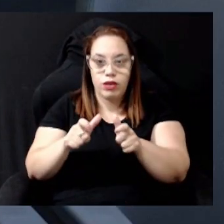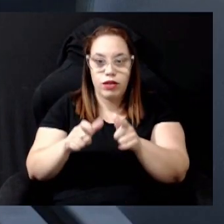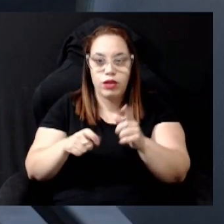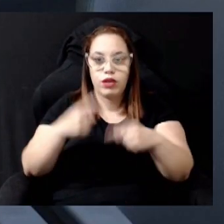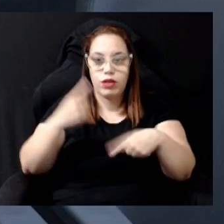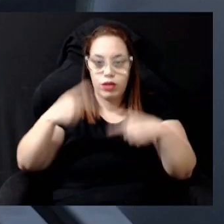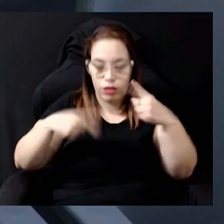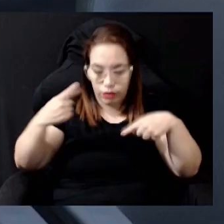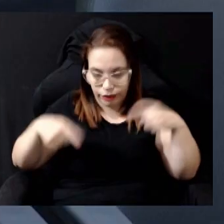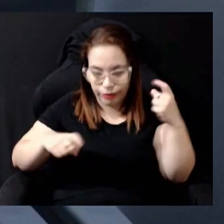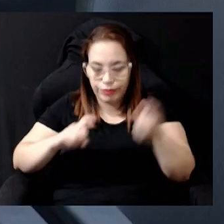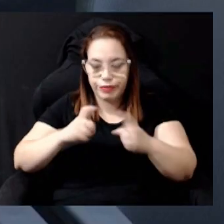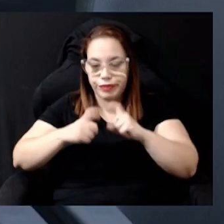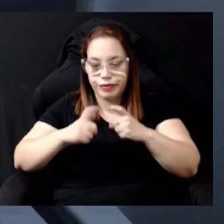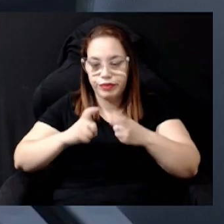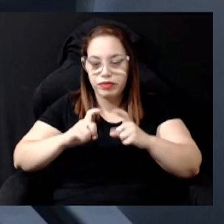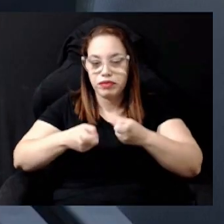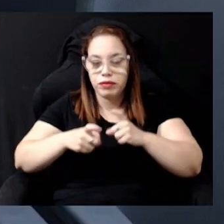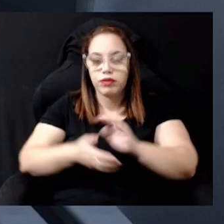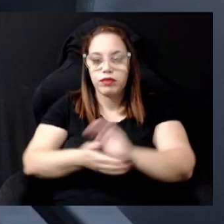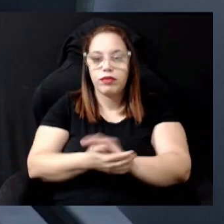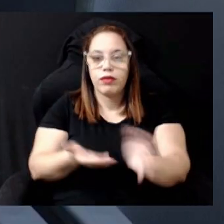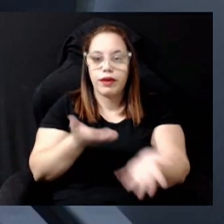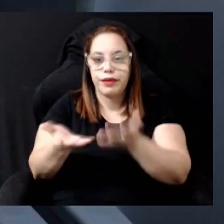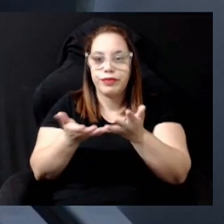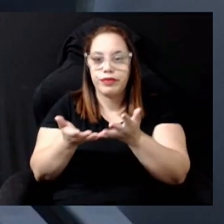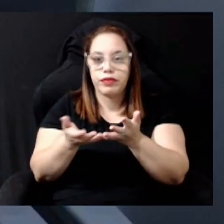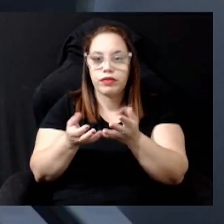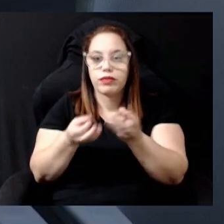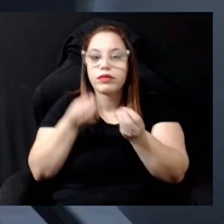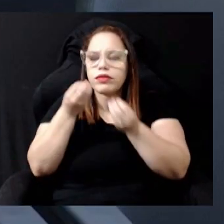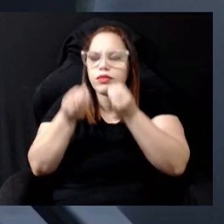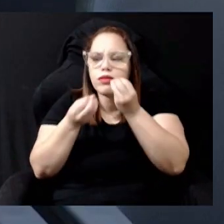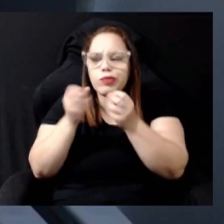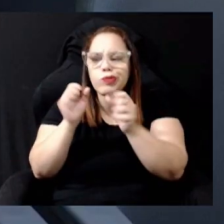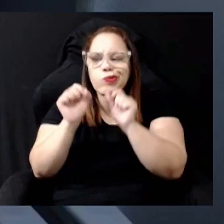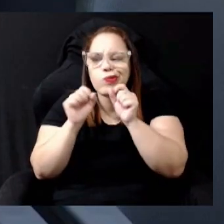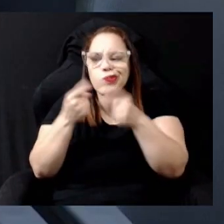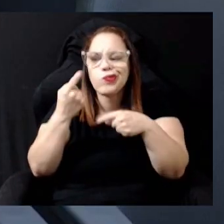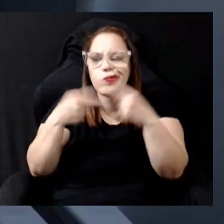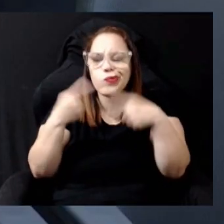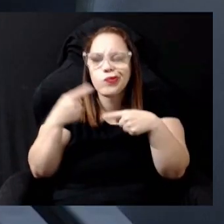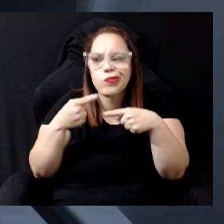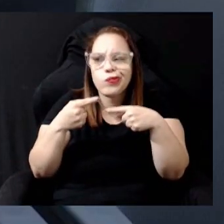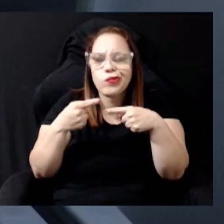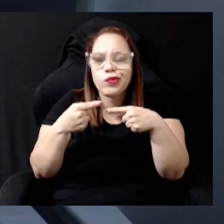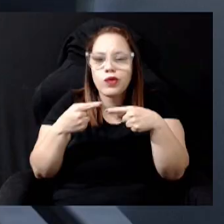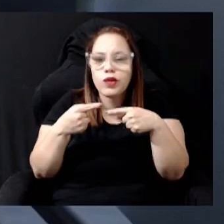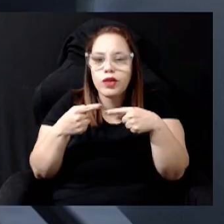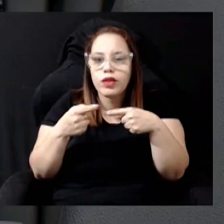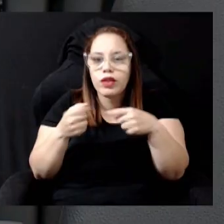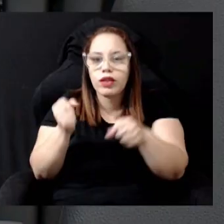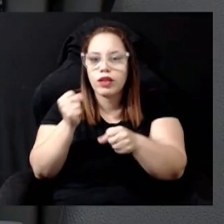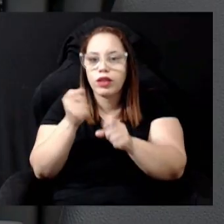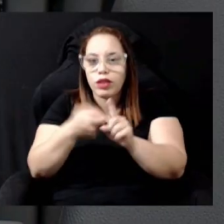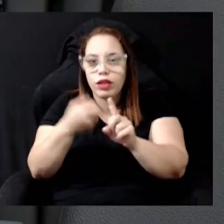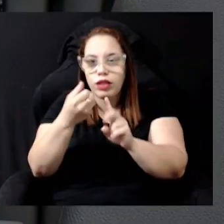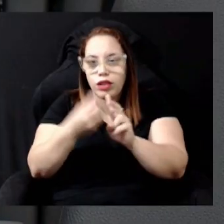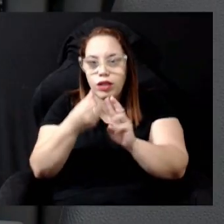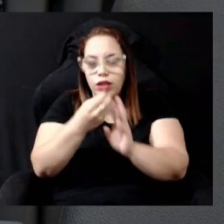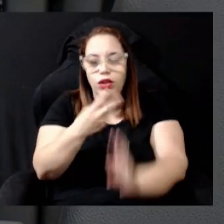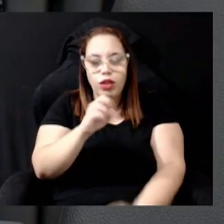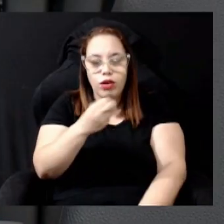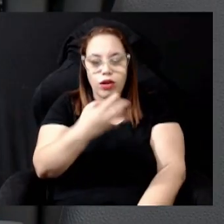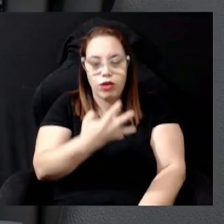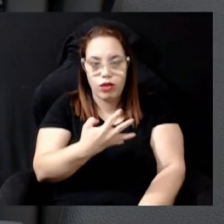e ações nesta área. O que tem sido discutido nesses últimos meses de 2024? Nós